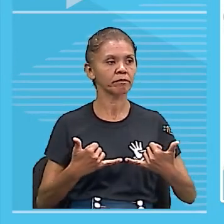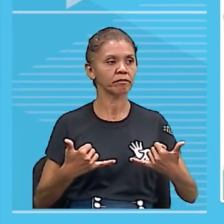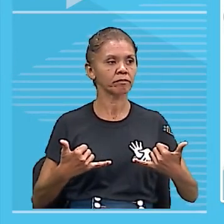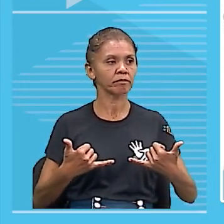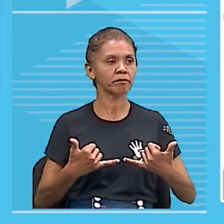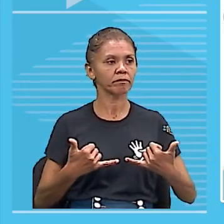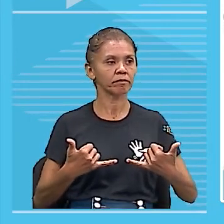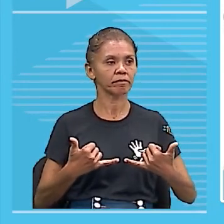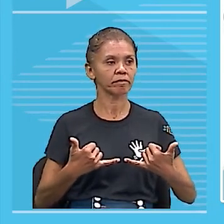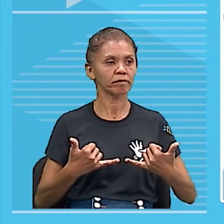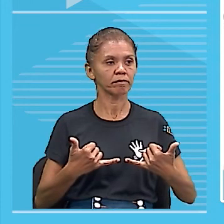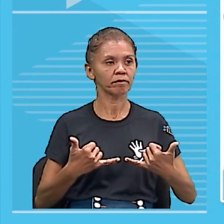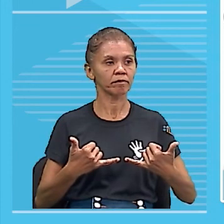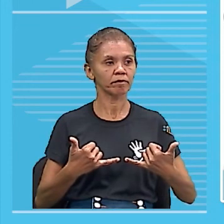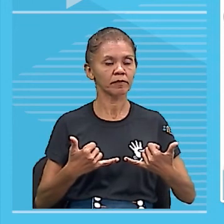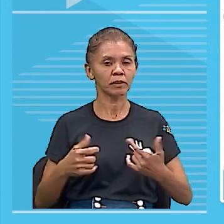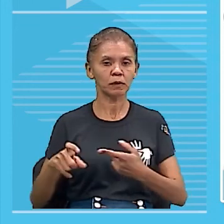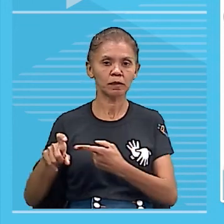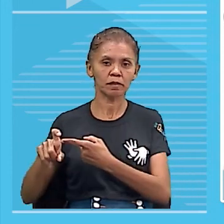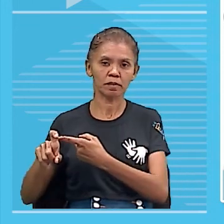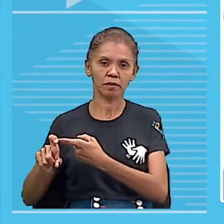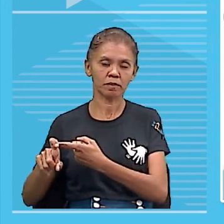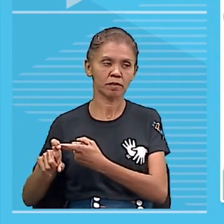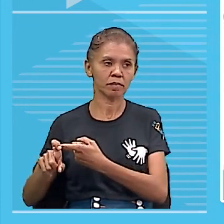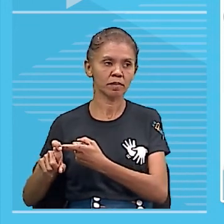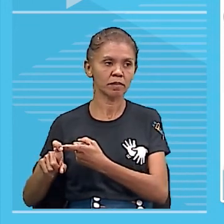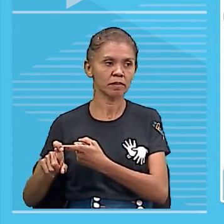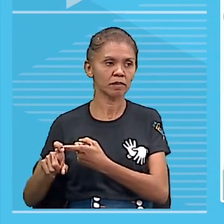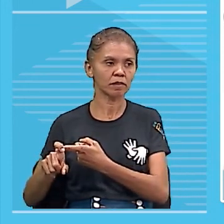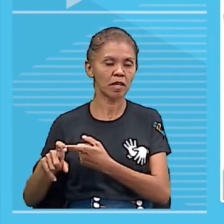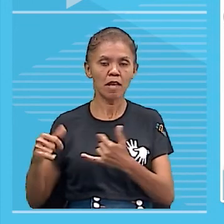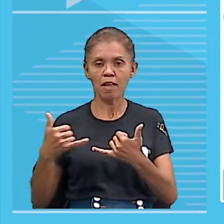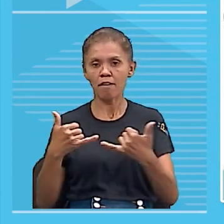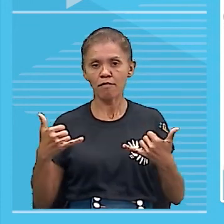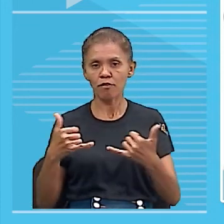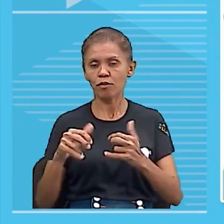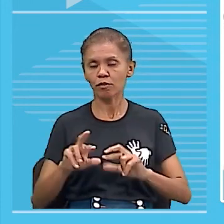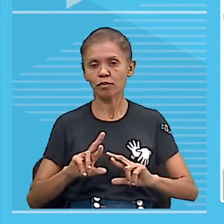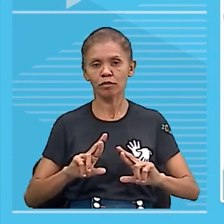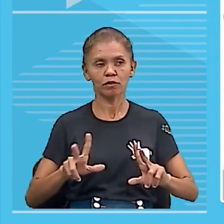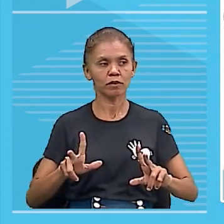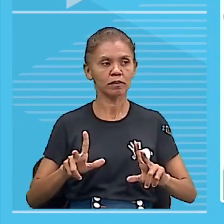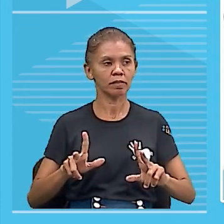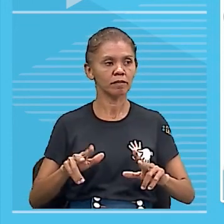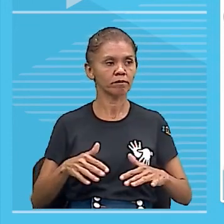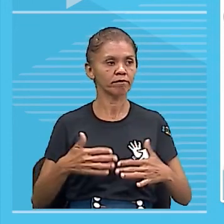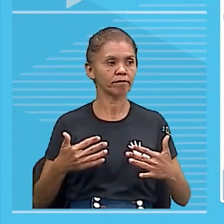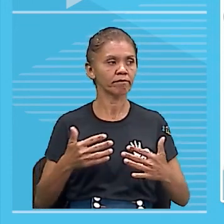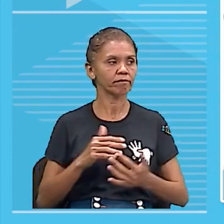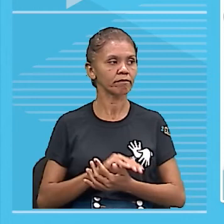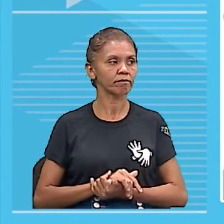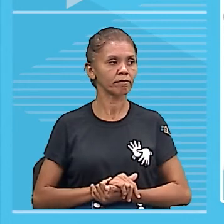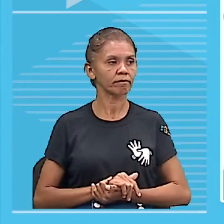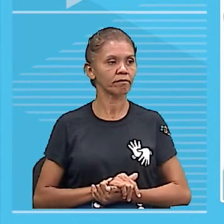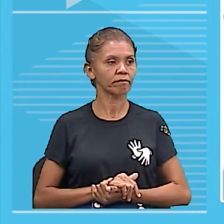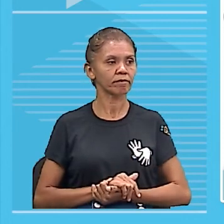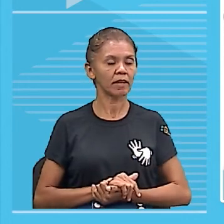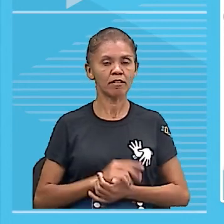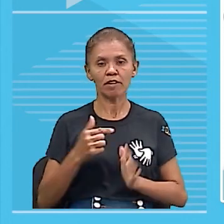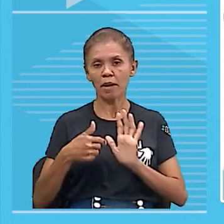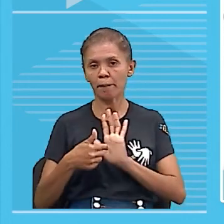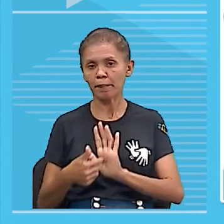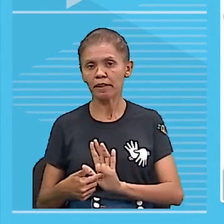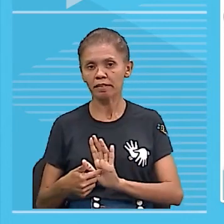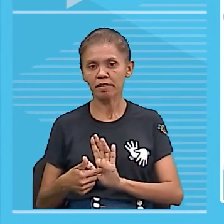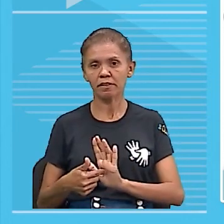o que conectam os resistores são fios distintos bom então isso vai configurar